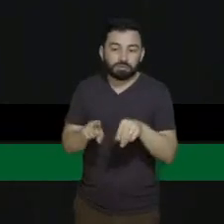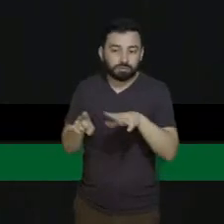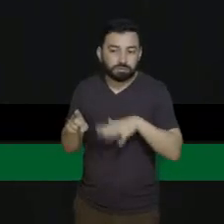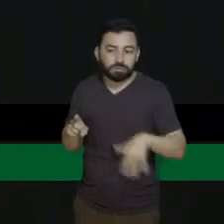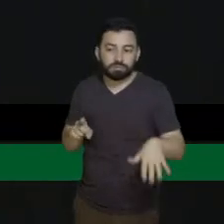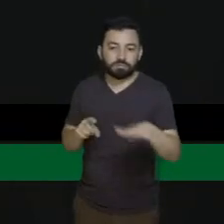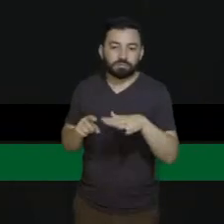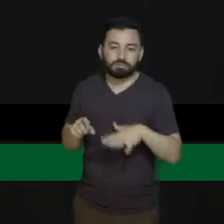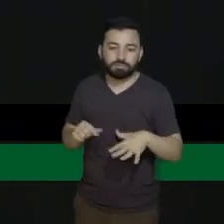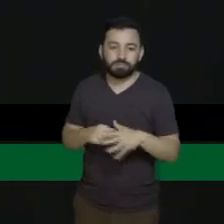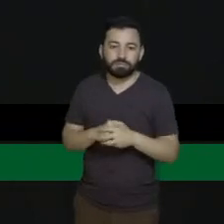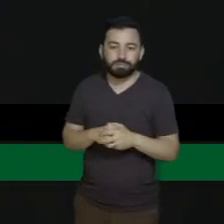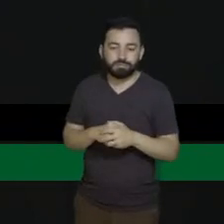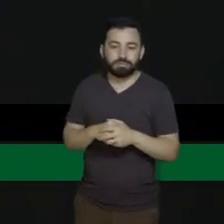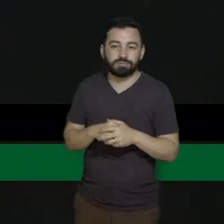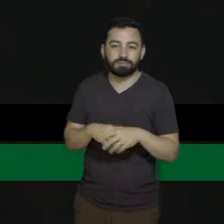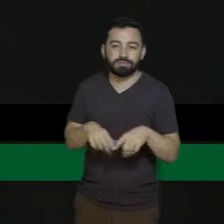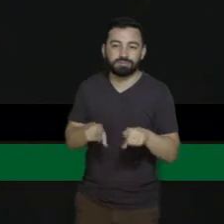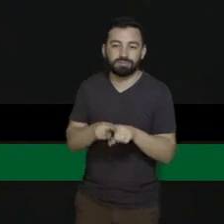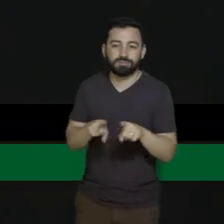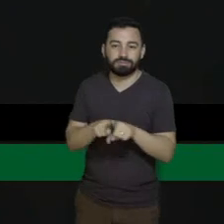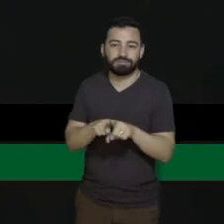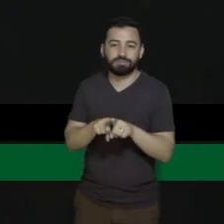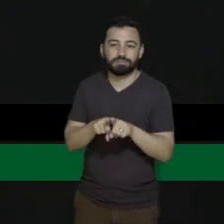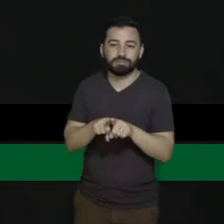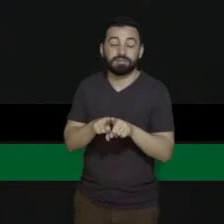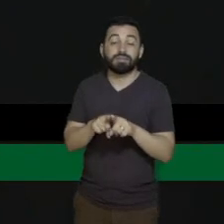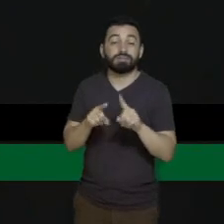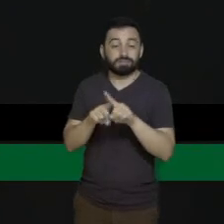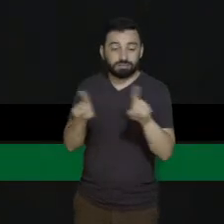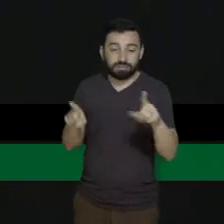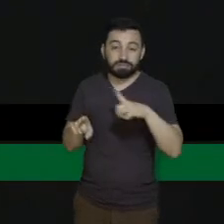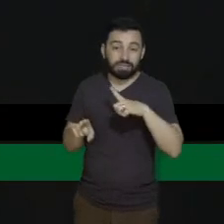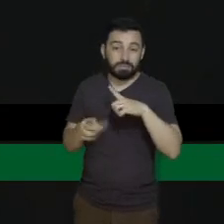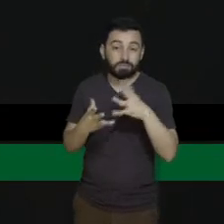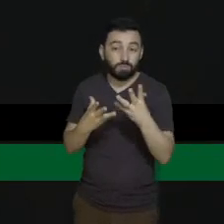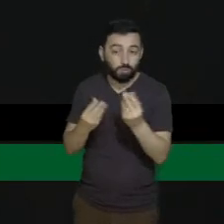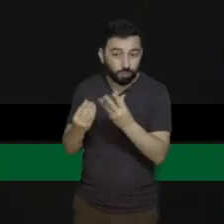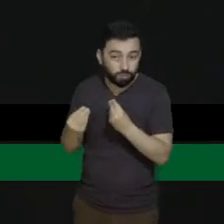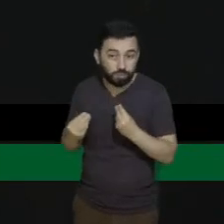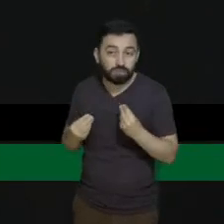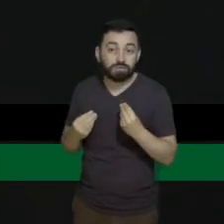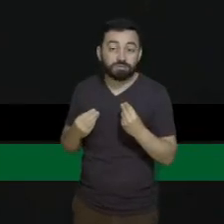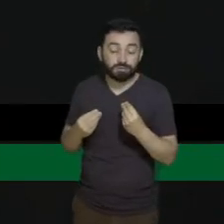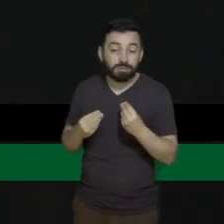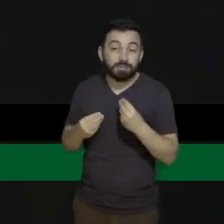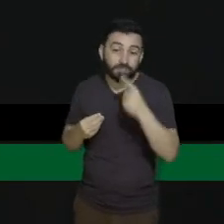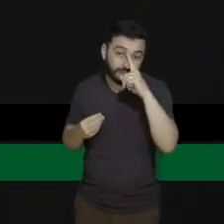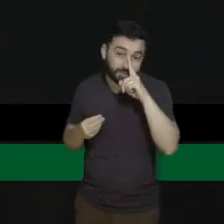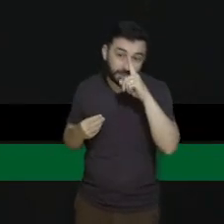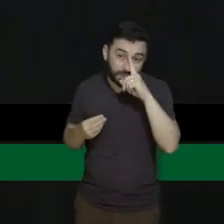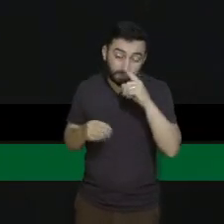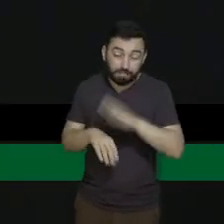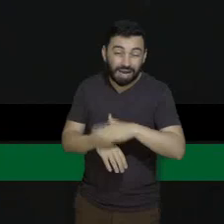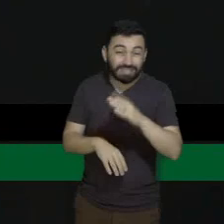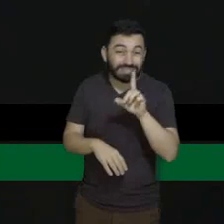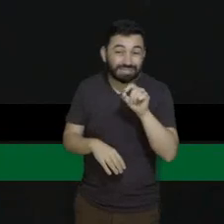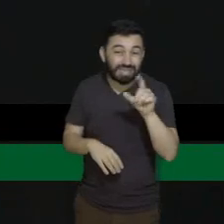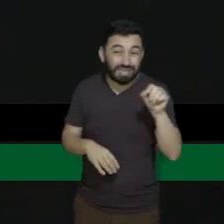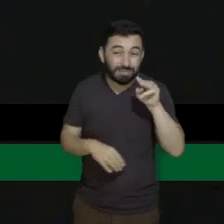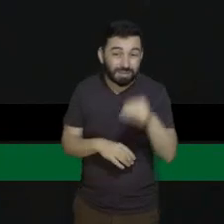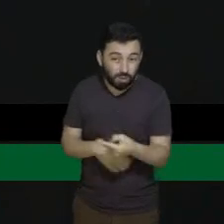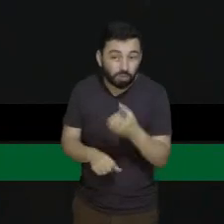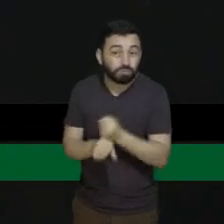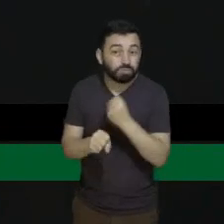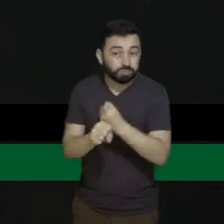de 100 milhões e estão em obras, mais de 100 milhões em